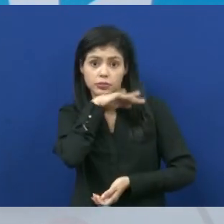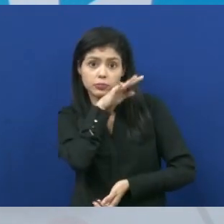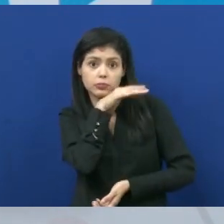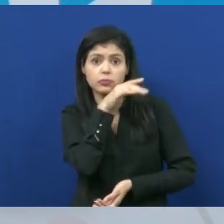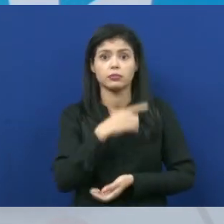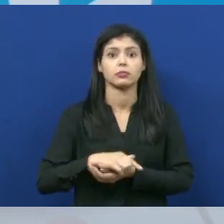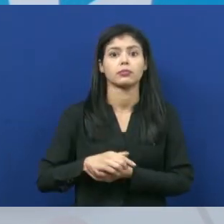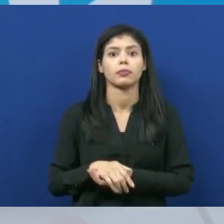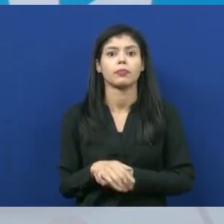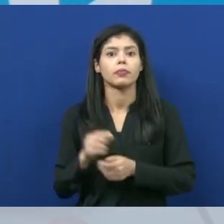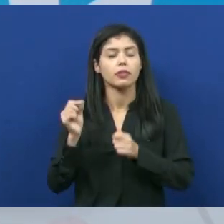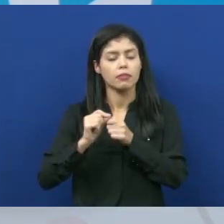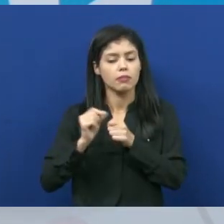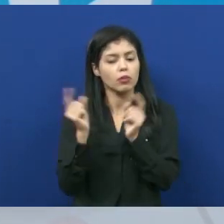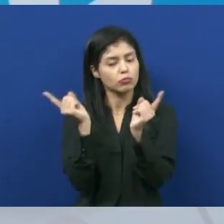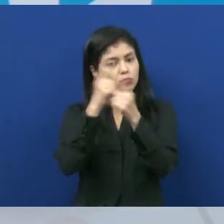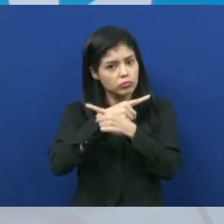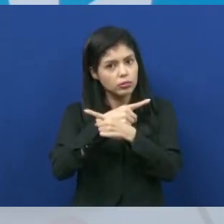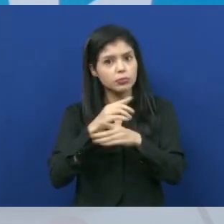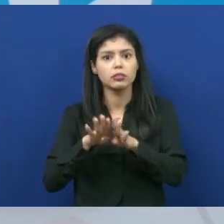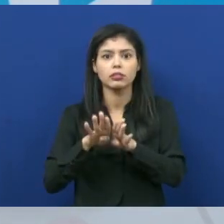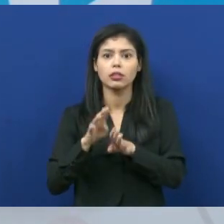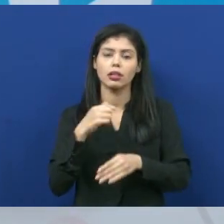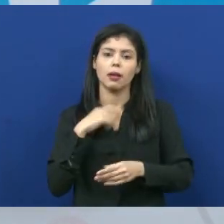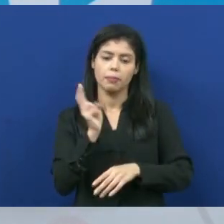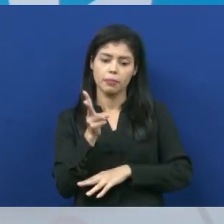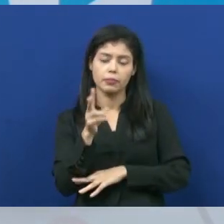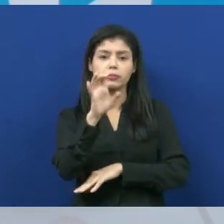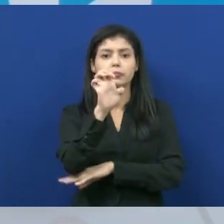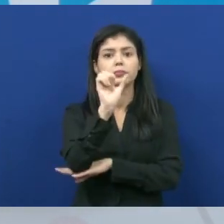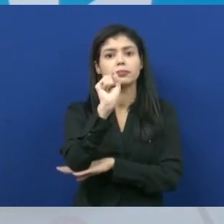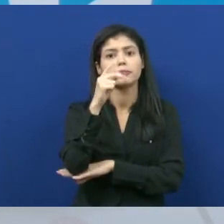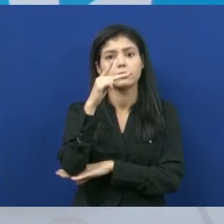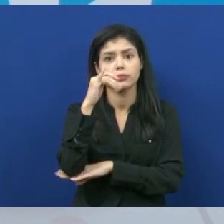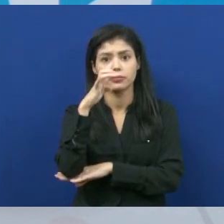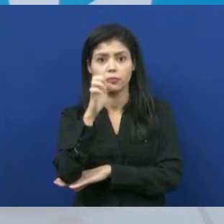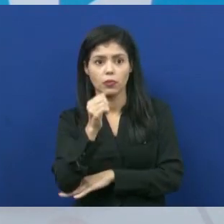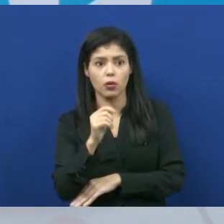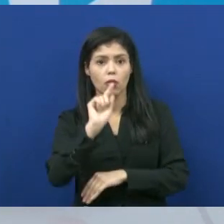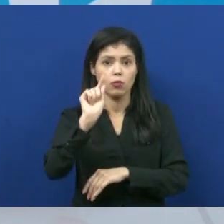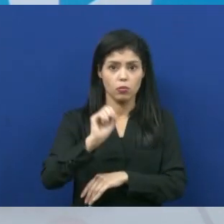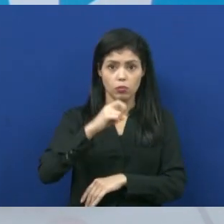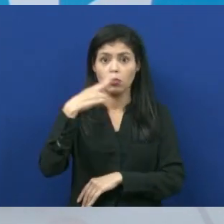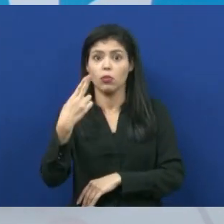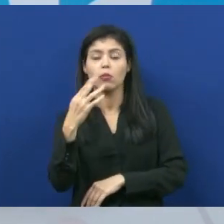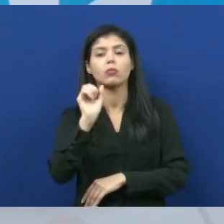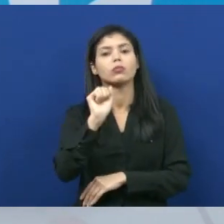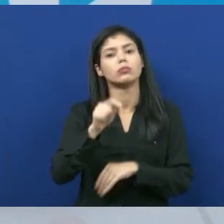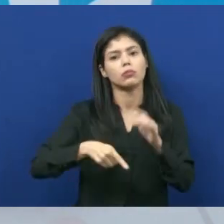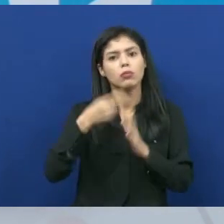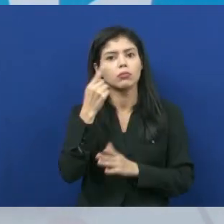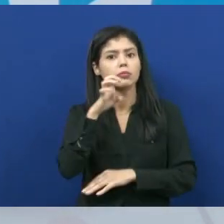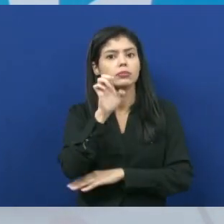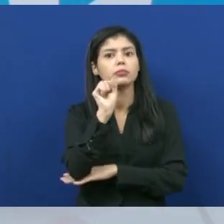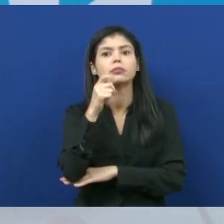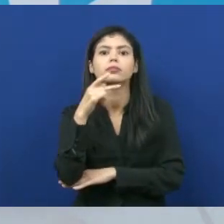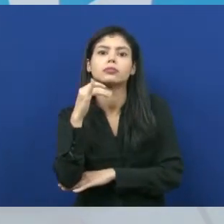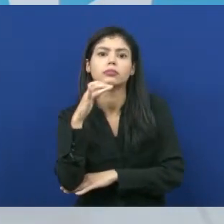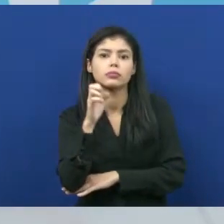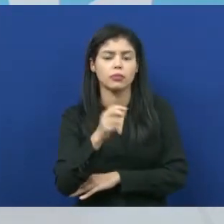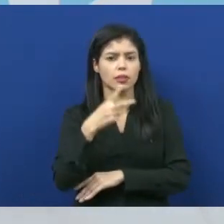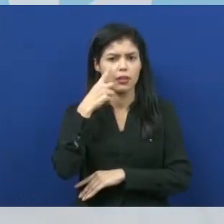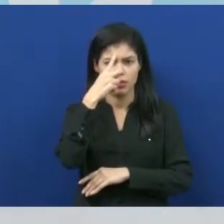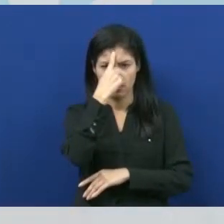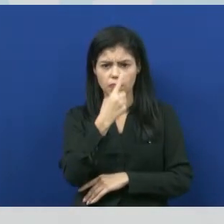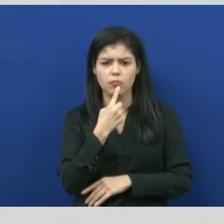animais que fizeram o cruzamento são da mesma espécie ou formam uma espécie. Na tela,